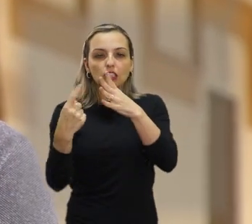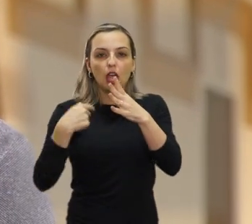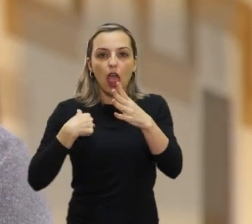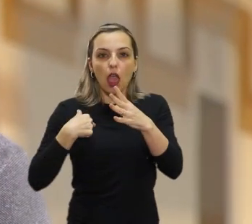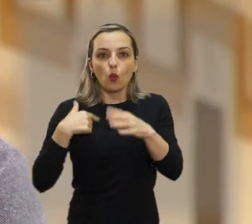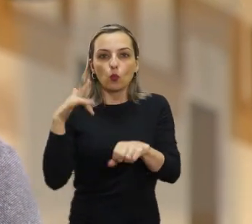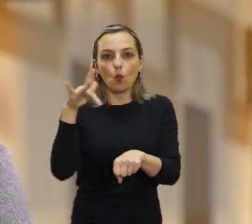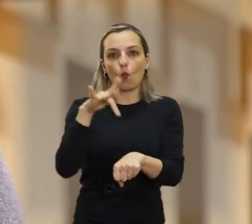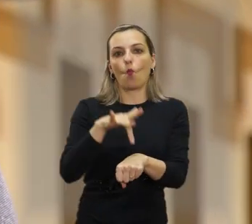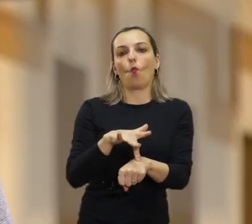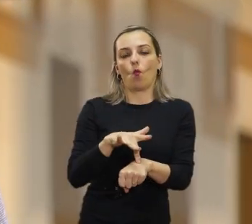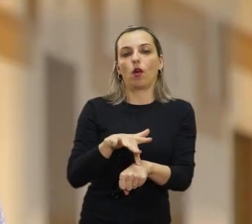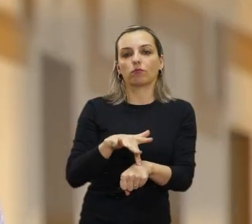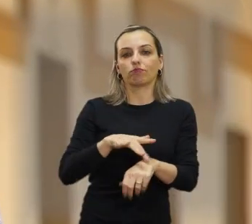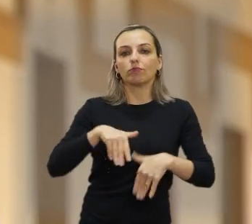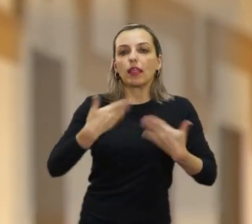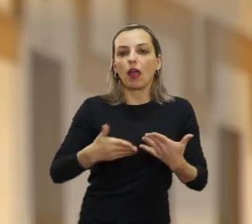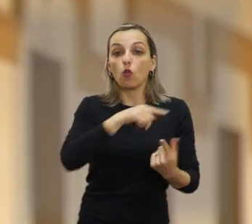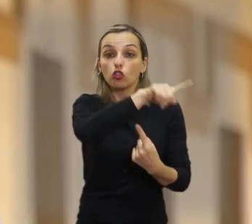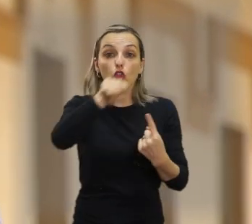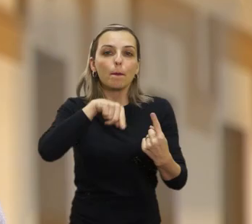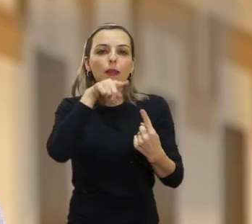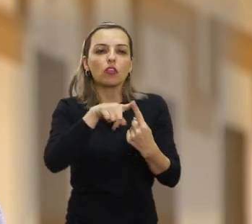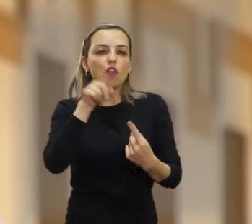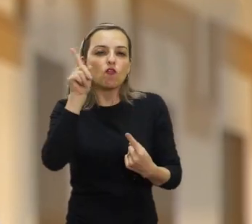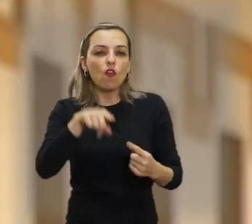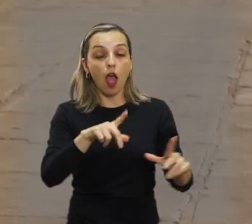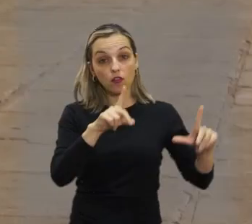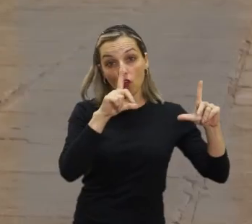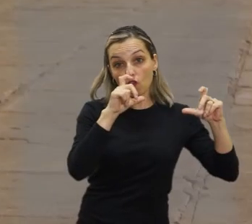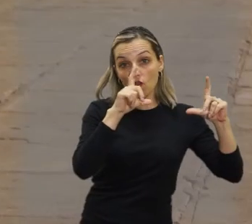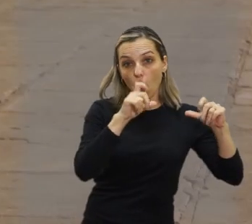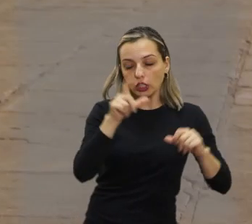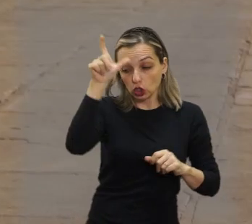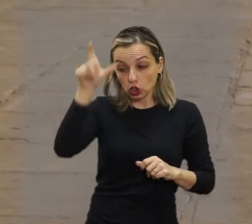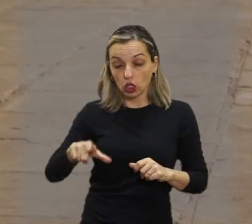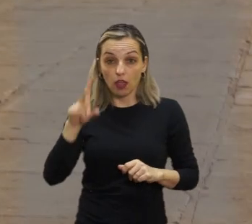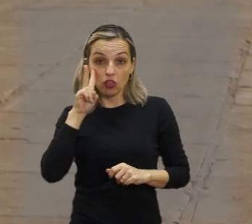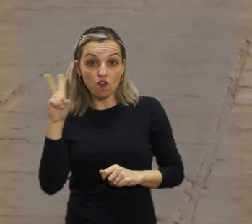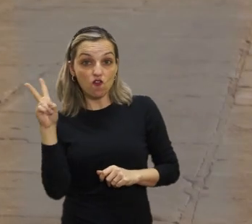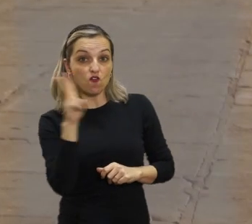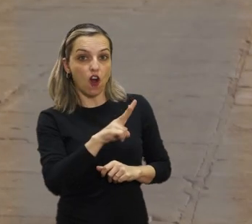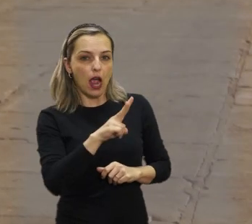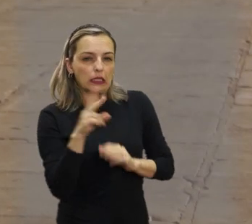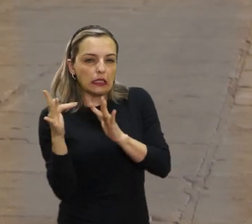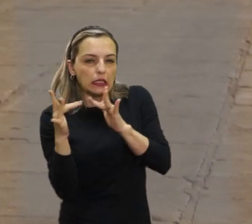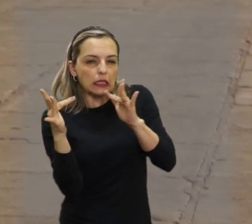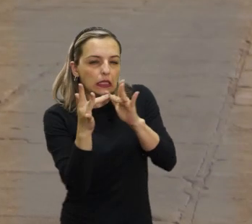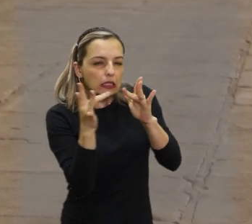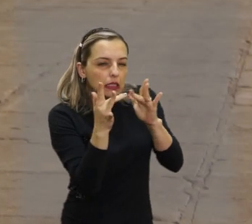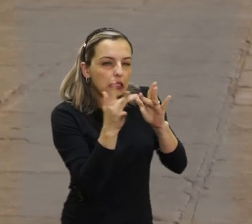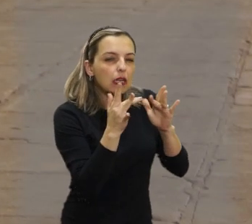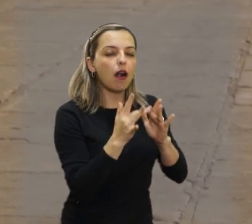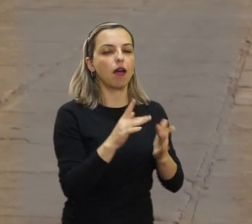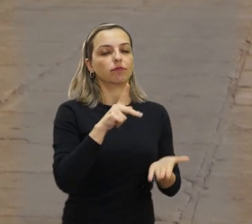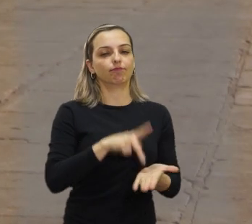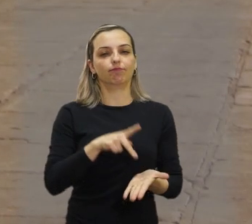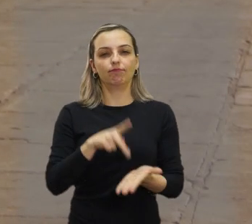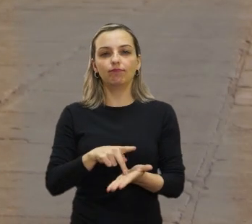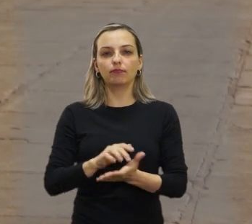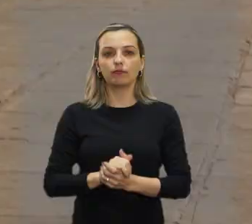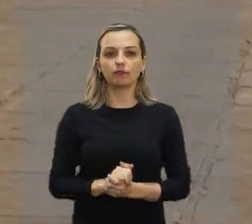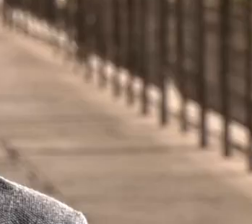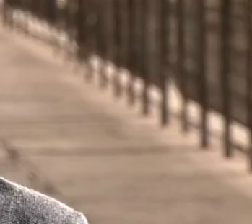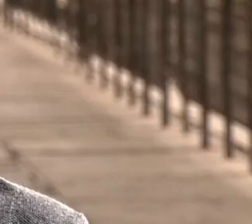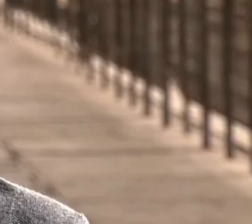da pessoa quando eu vou fazer o retrato. Então, tentar trazer o máximo de intimidade possível para quem está olhando esse trabalho